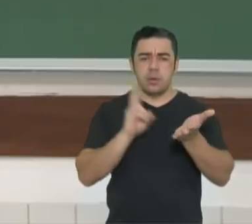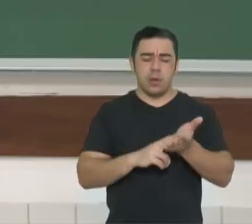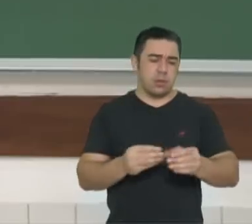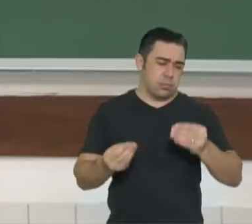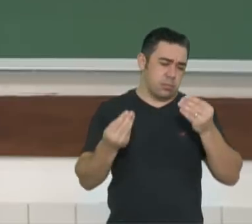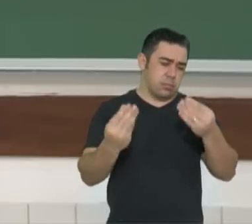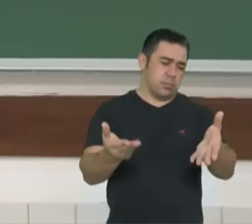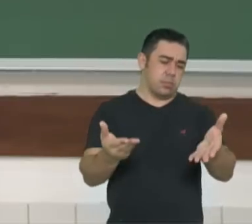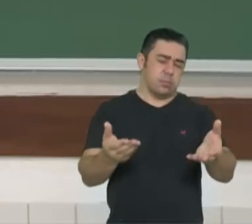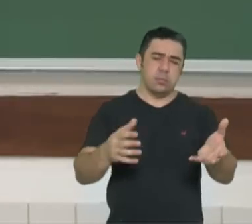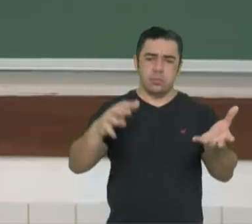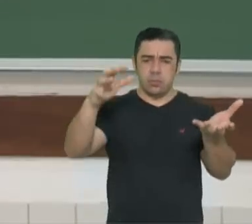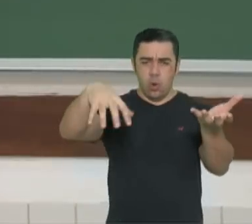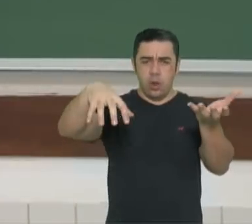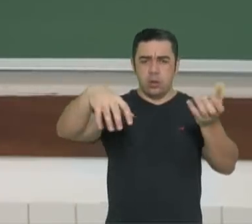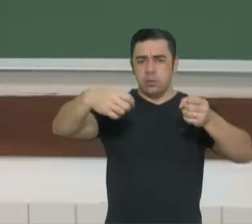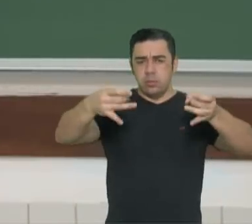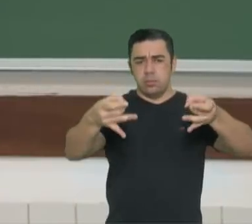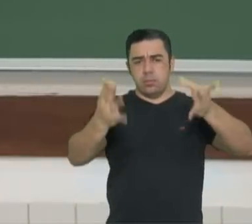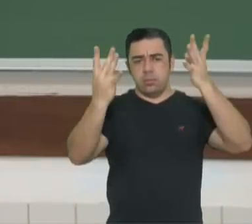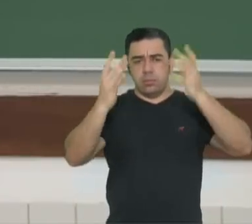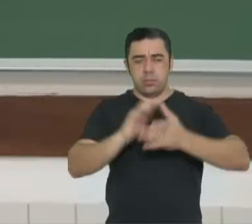carta e foi embora, renunciou.